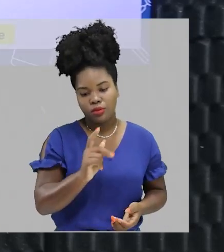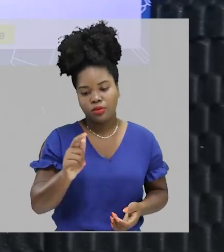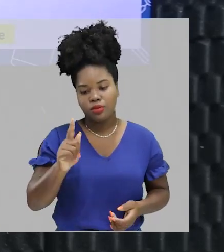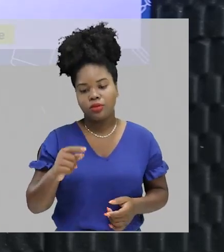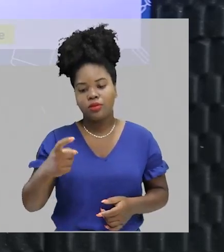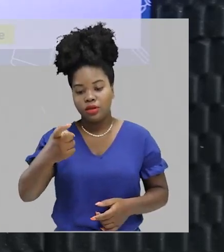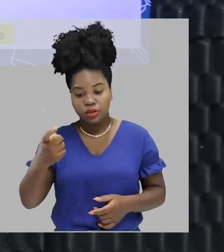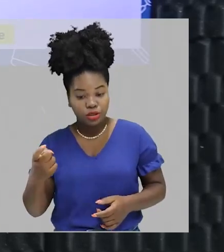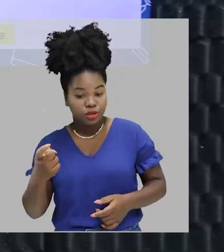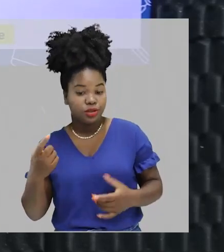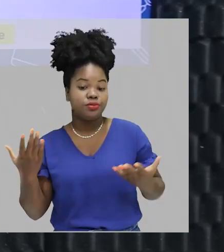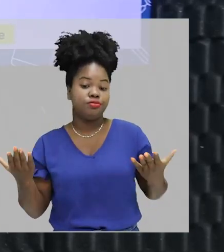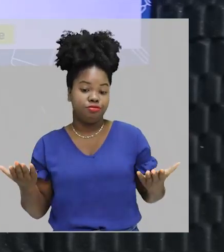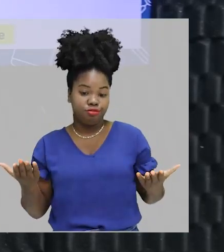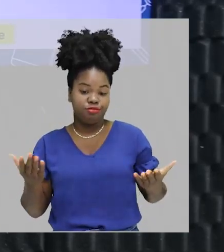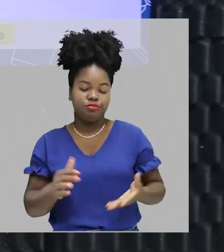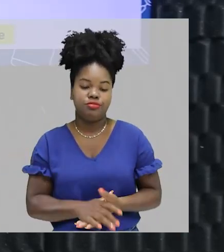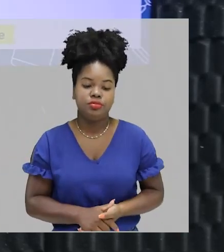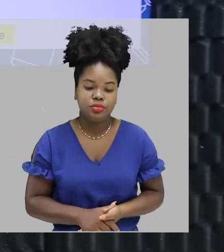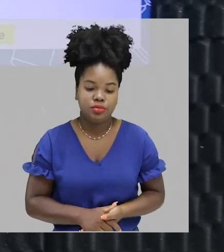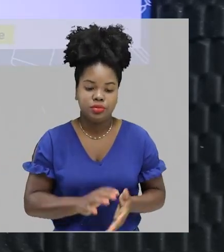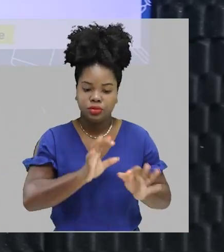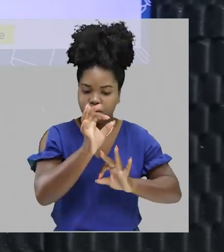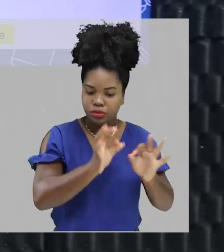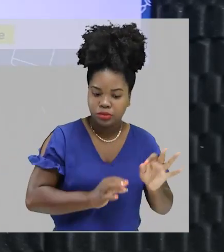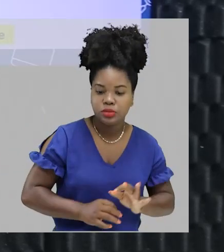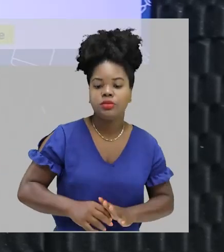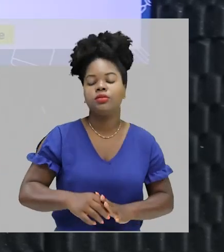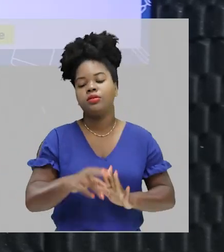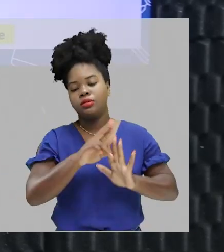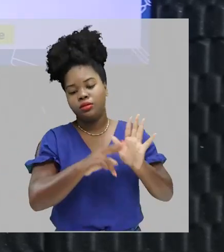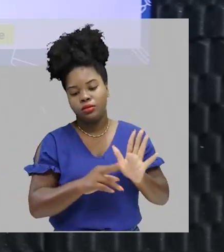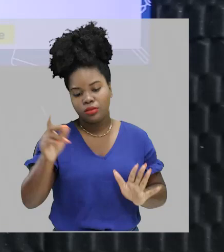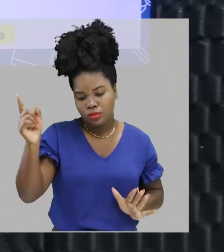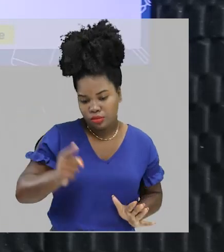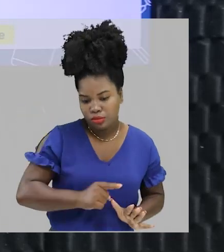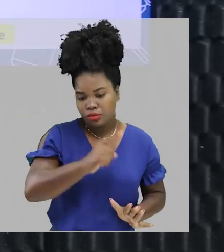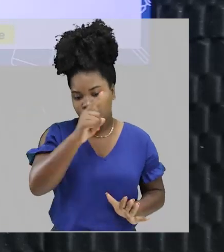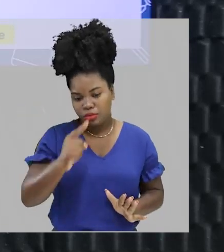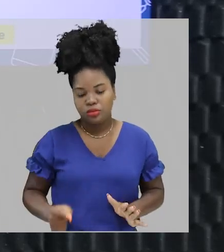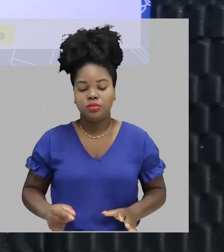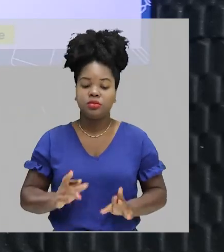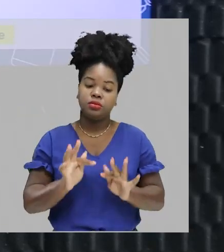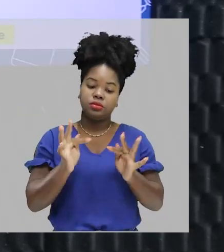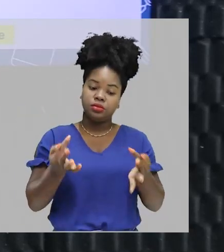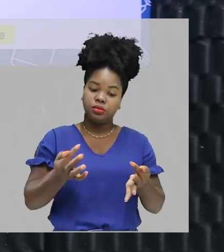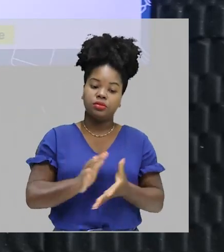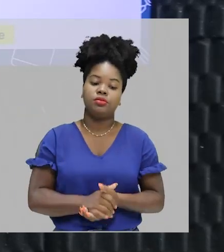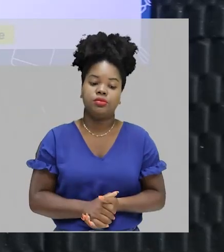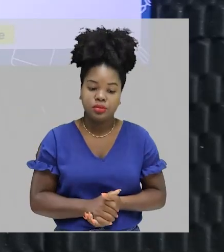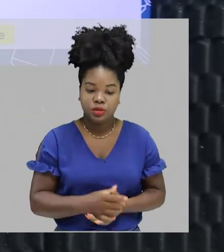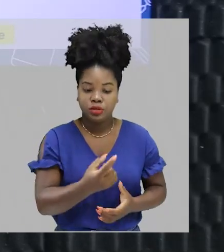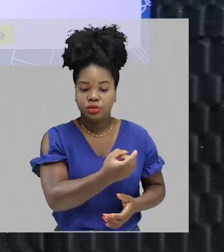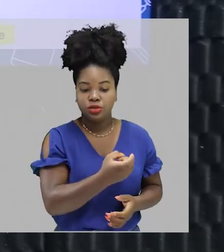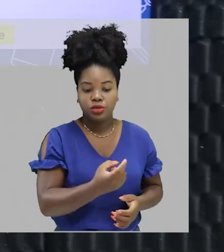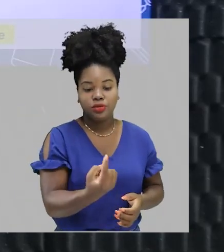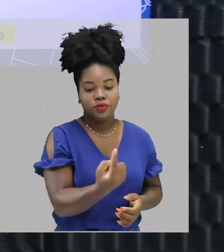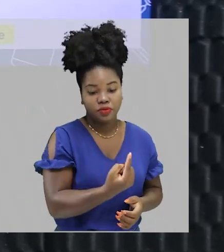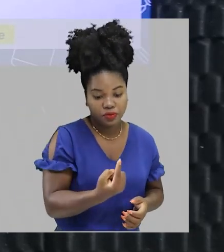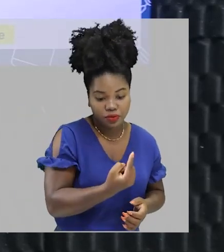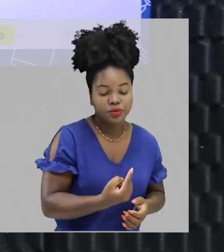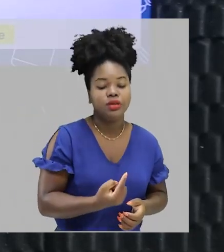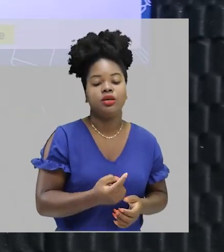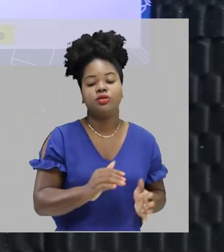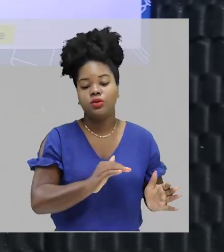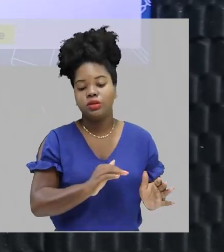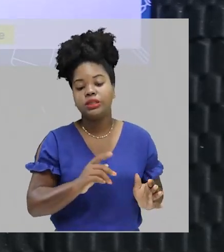vai produzir X do ácido sulfúrico. Uma regra de 3, simples. Novamente, meios pelo extremo. Nós vamos